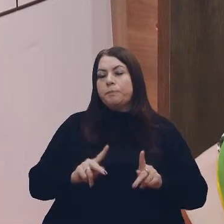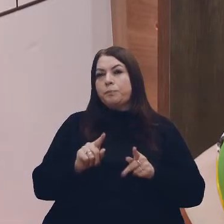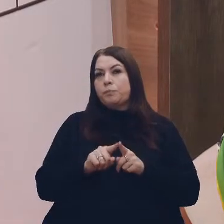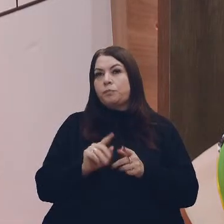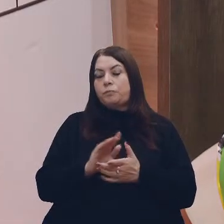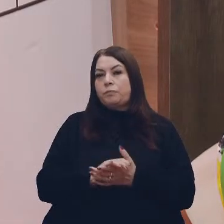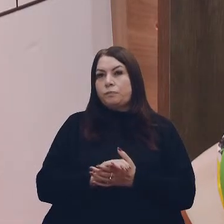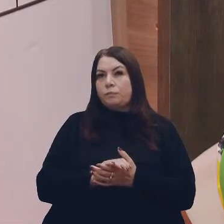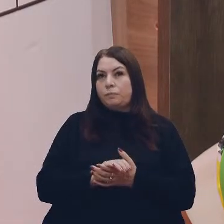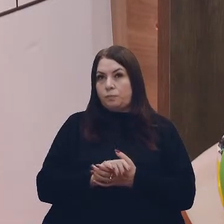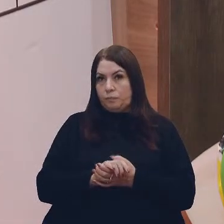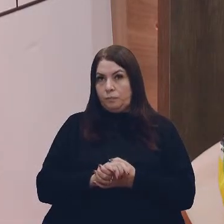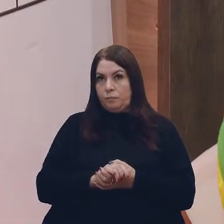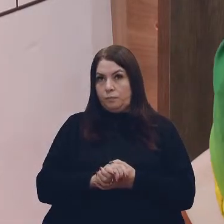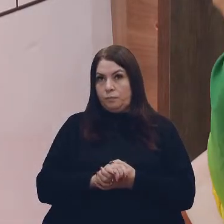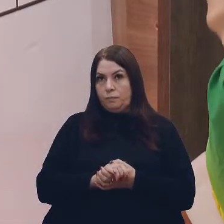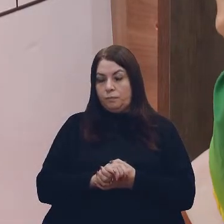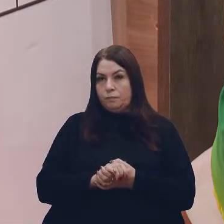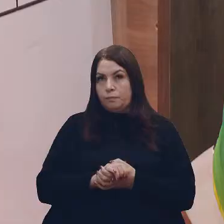que acabam